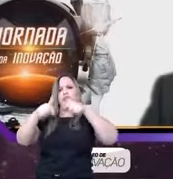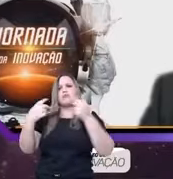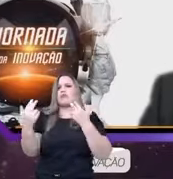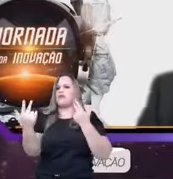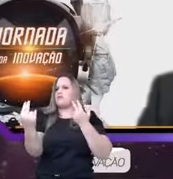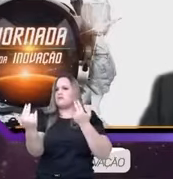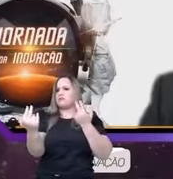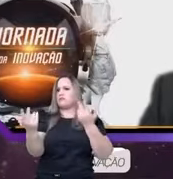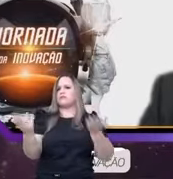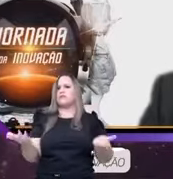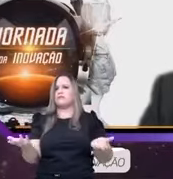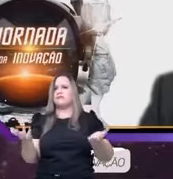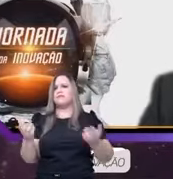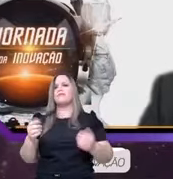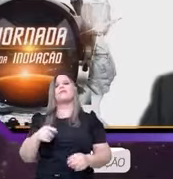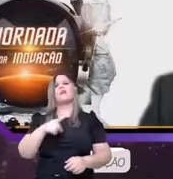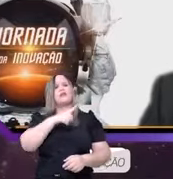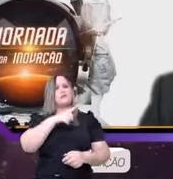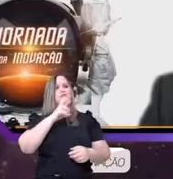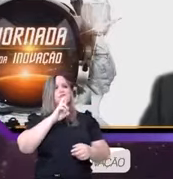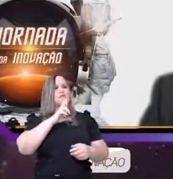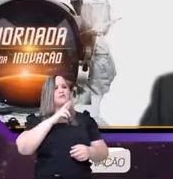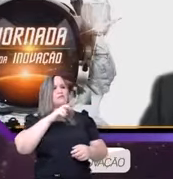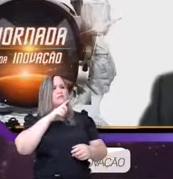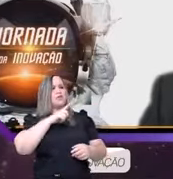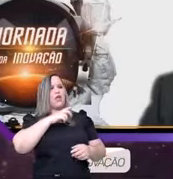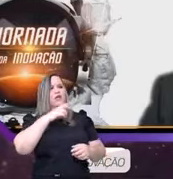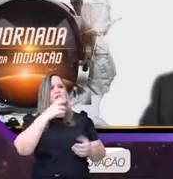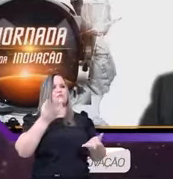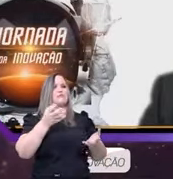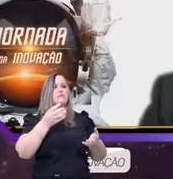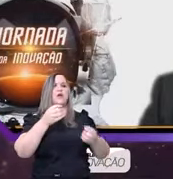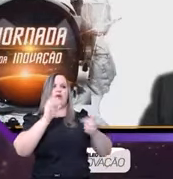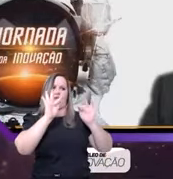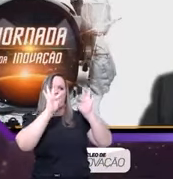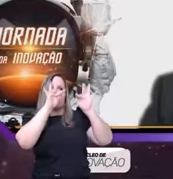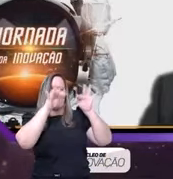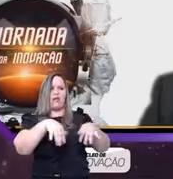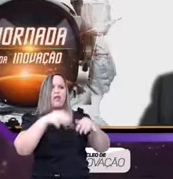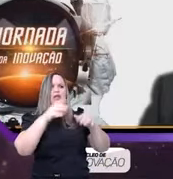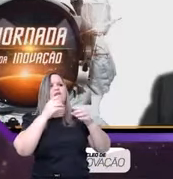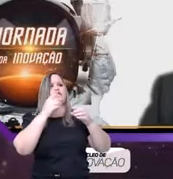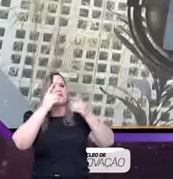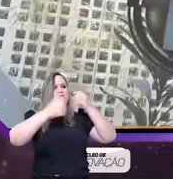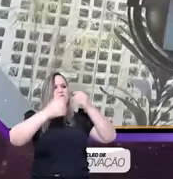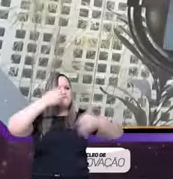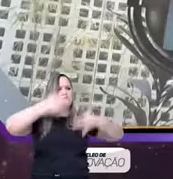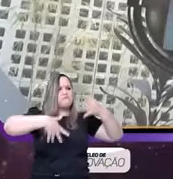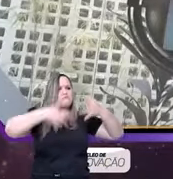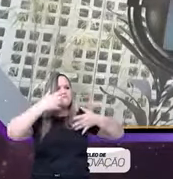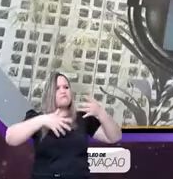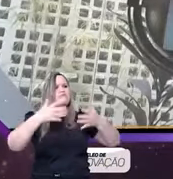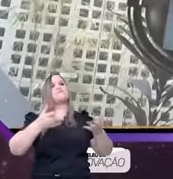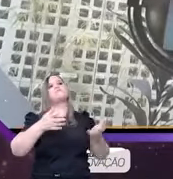Doutor Cândido, o senhor tem 10 minutos ainda para terminar o depoimento do senhor, para que nós passemos, então,